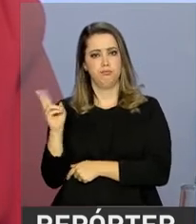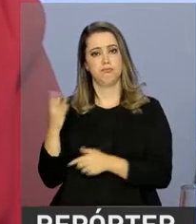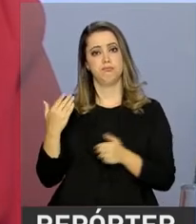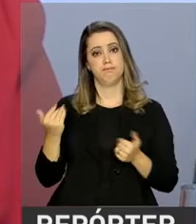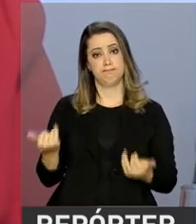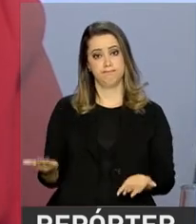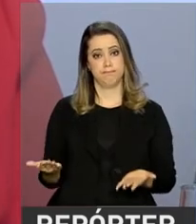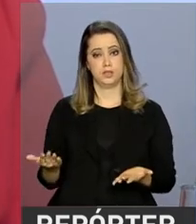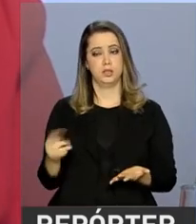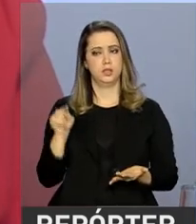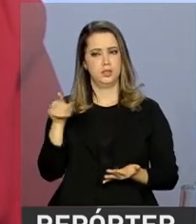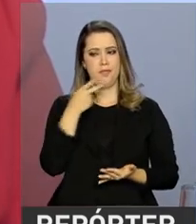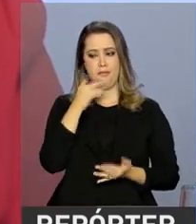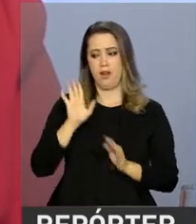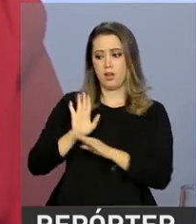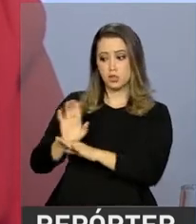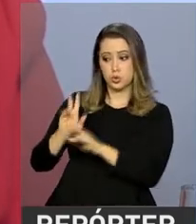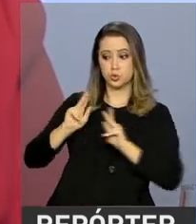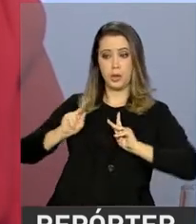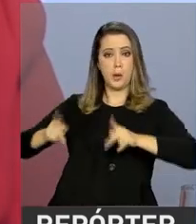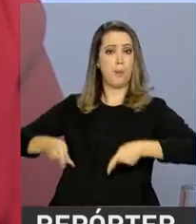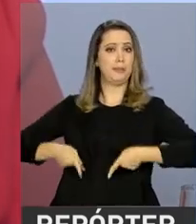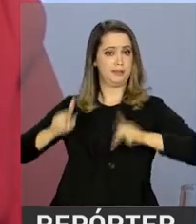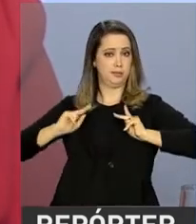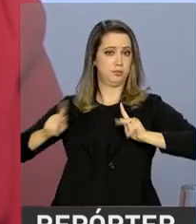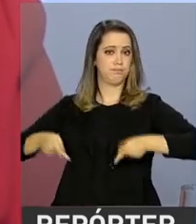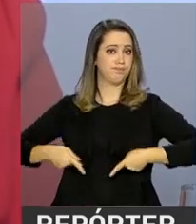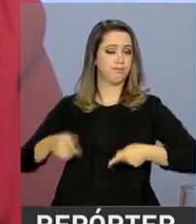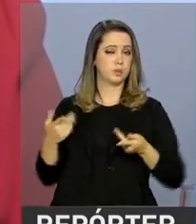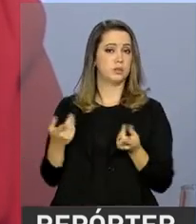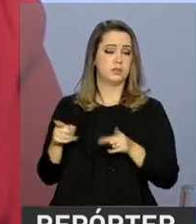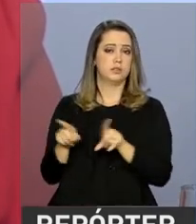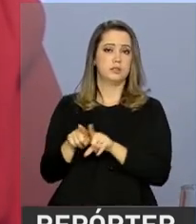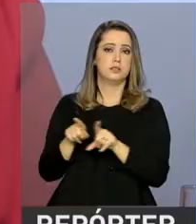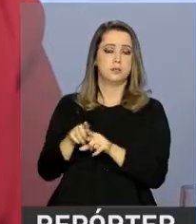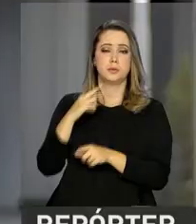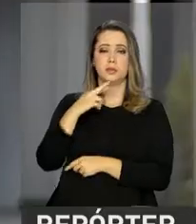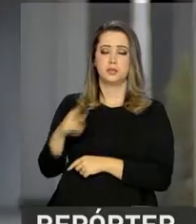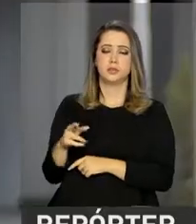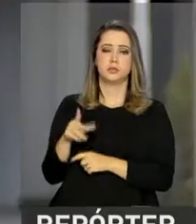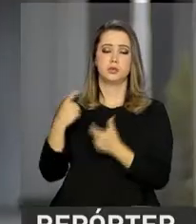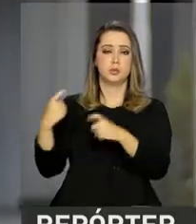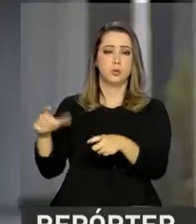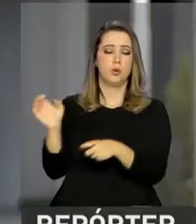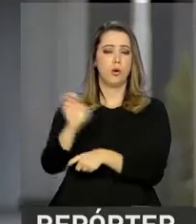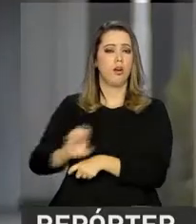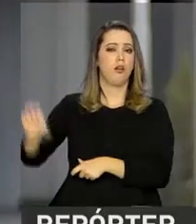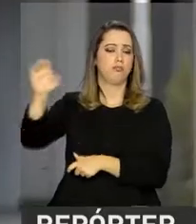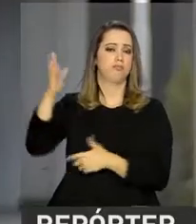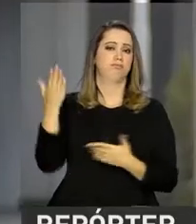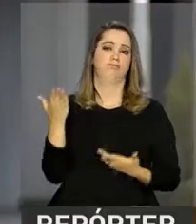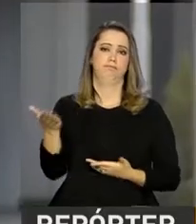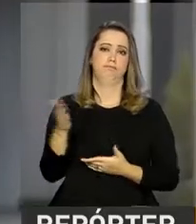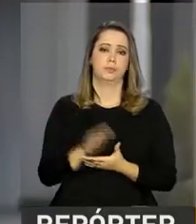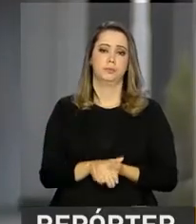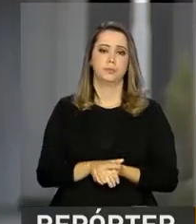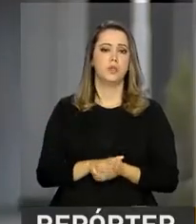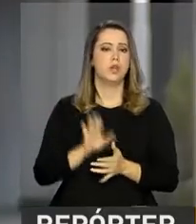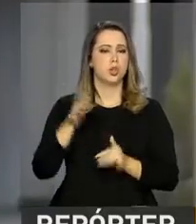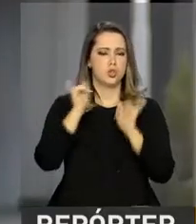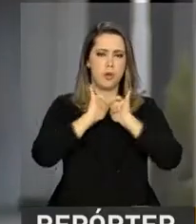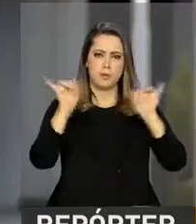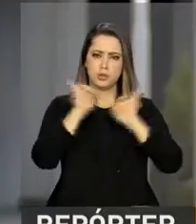ou seja o aspecto humanitário mas também a solução para o estado de roraima foram anunciadas medidas para atender aos